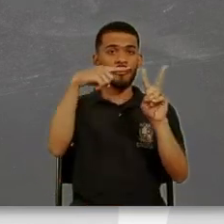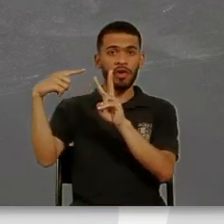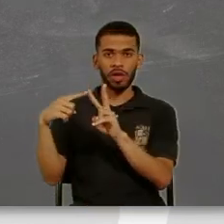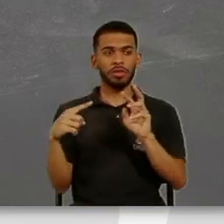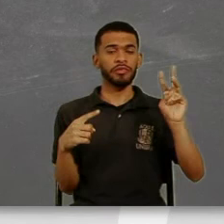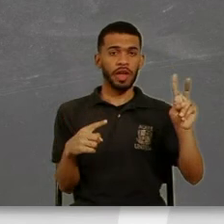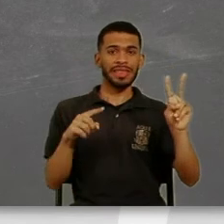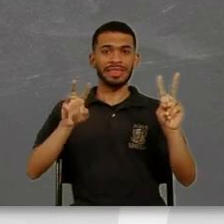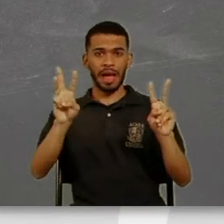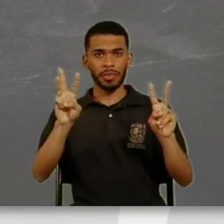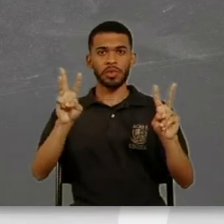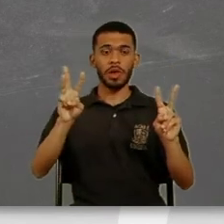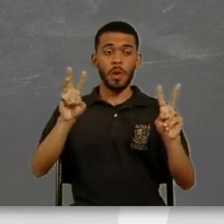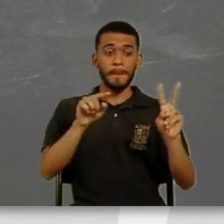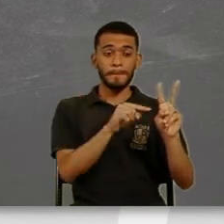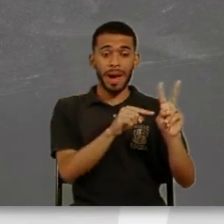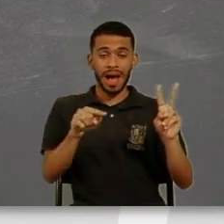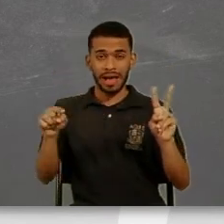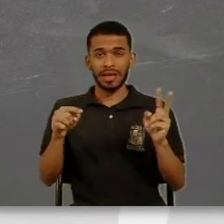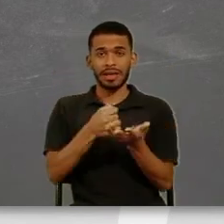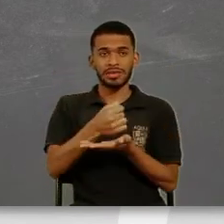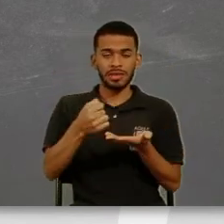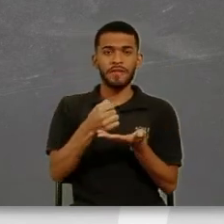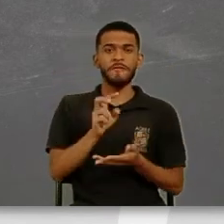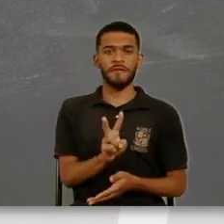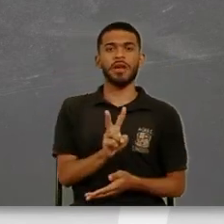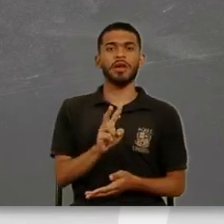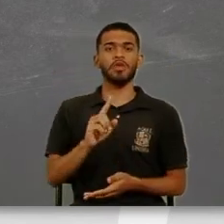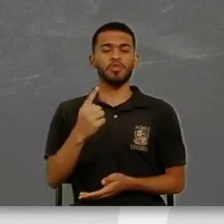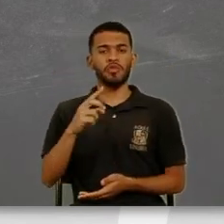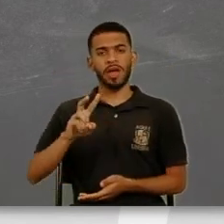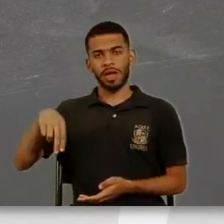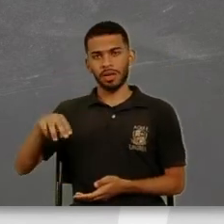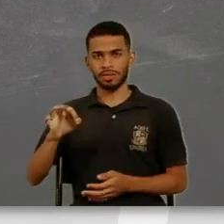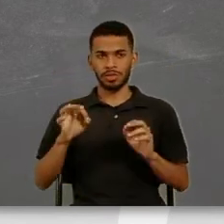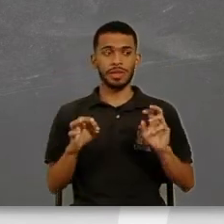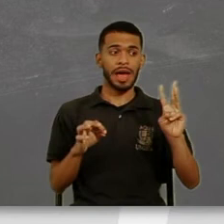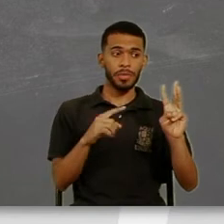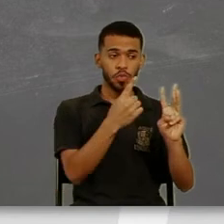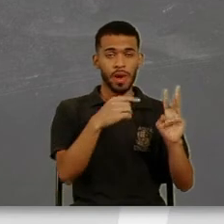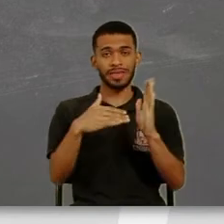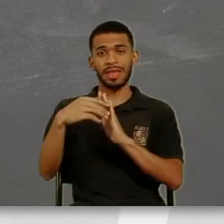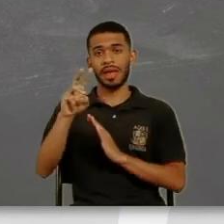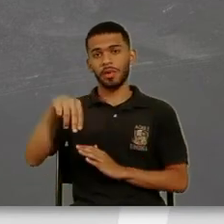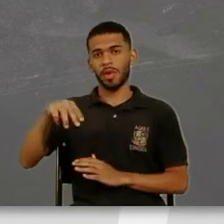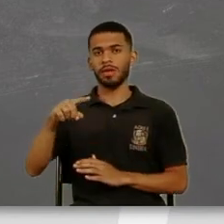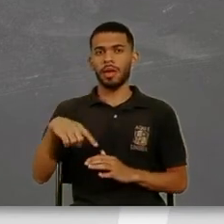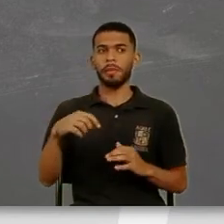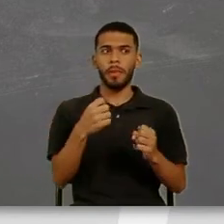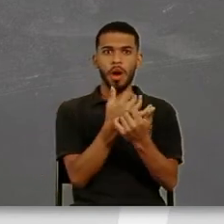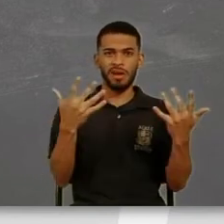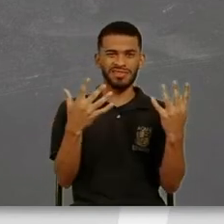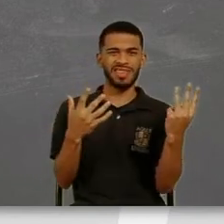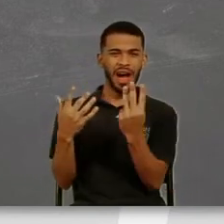uma base V, uma base que é composta por V1 até Vn, e W1 até Wn, sendo elementos de W,